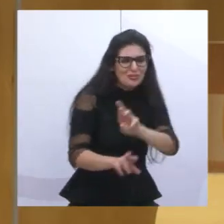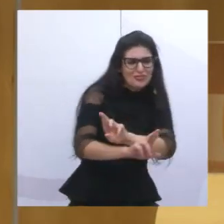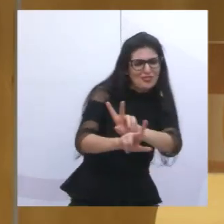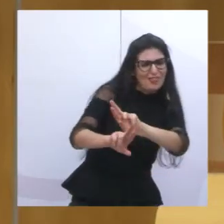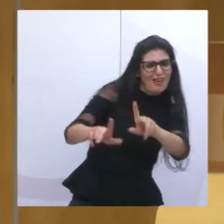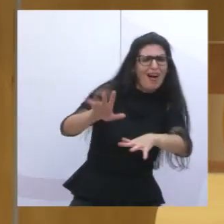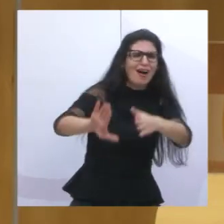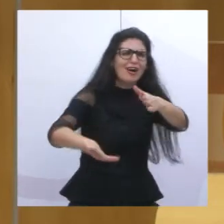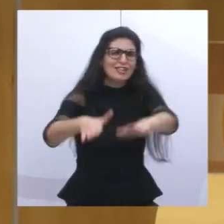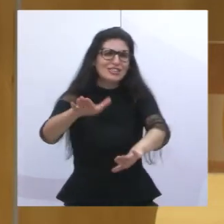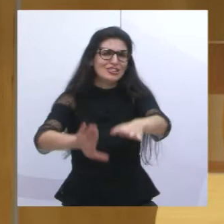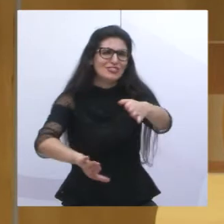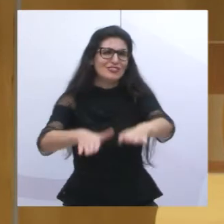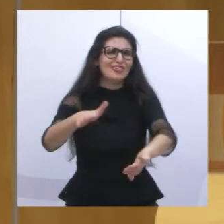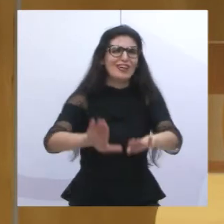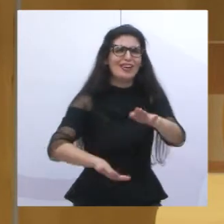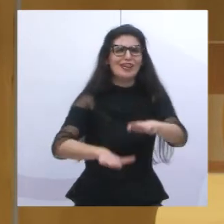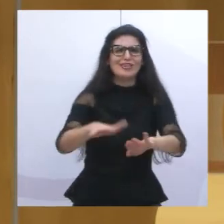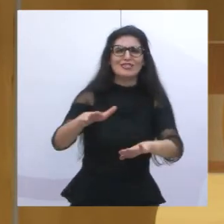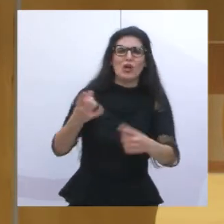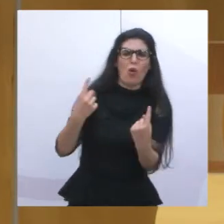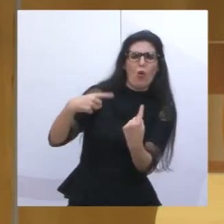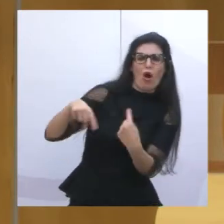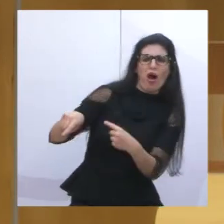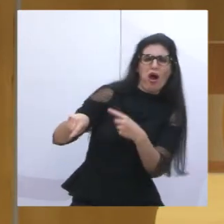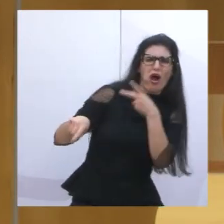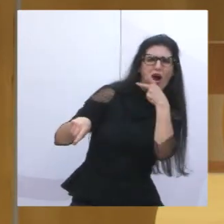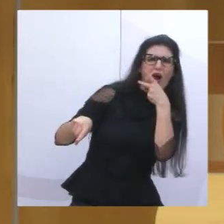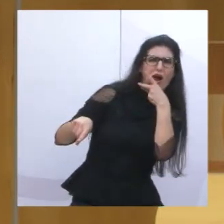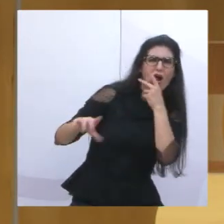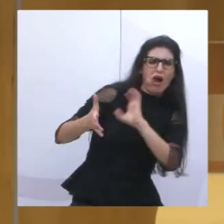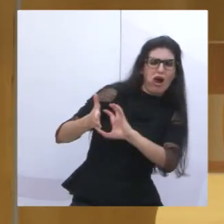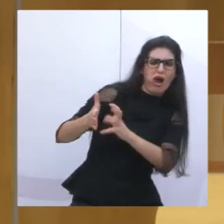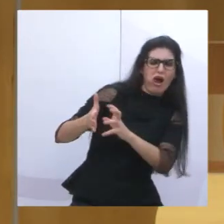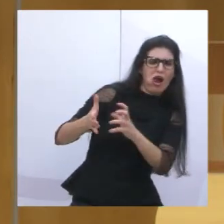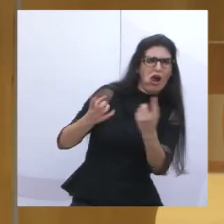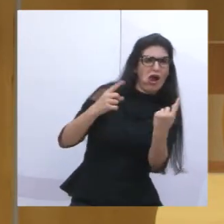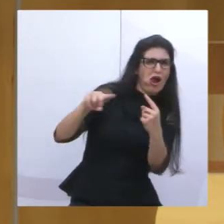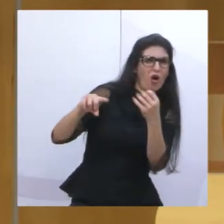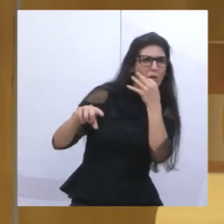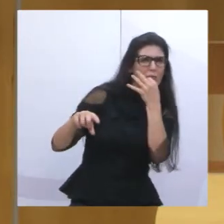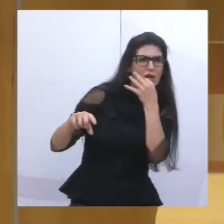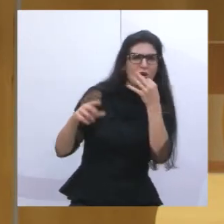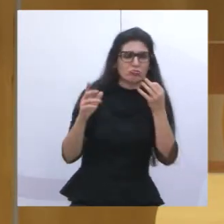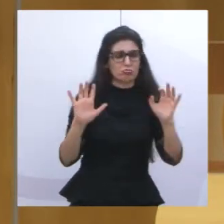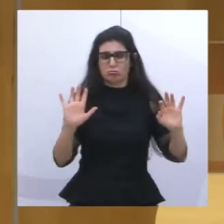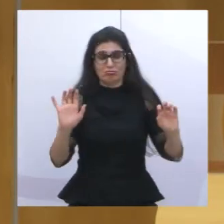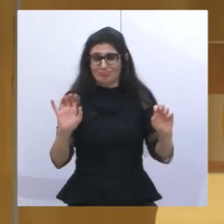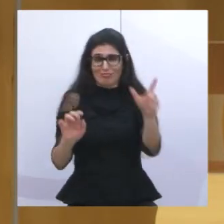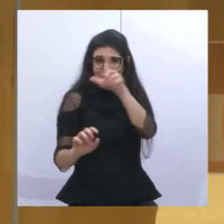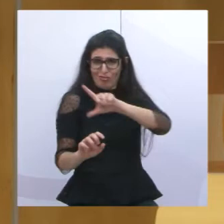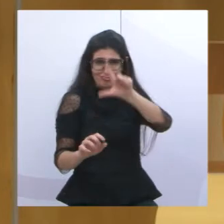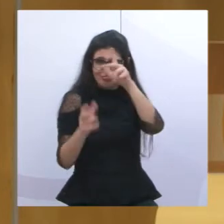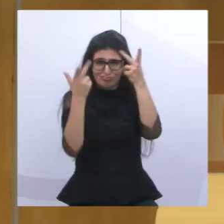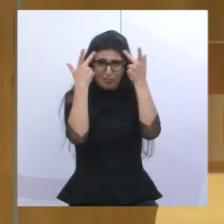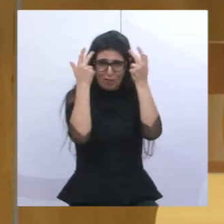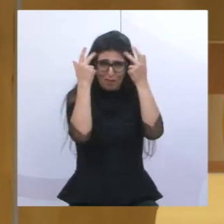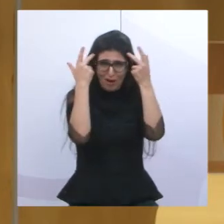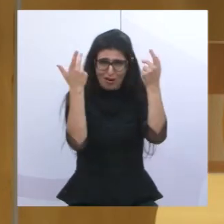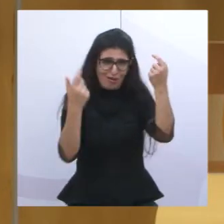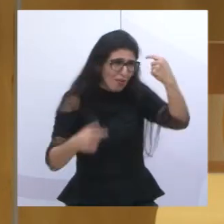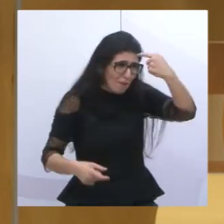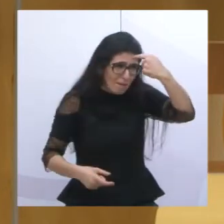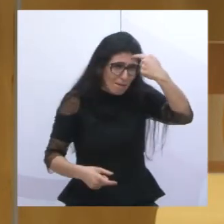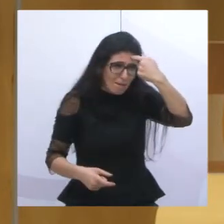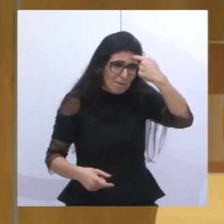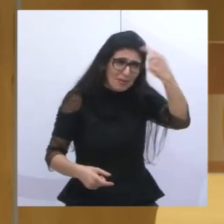vezes, o posicionamento de oposição, ele logicamente, ele está aqui para contrapor algumas ideias. Mas eu